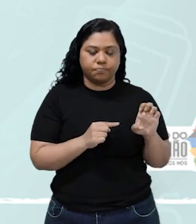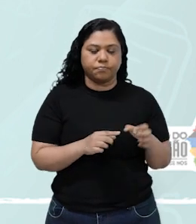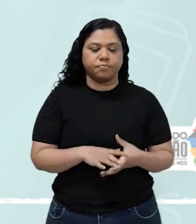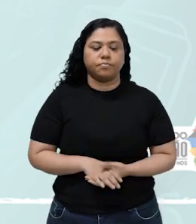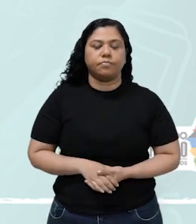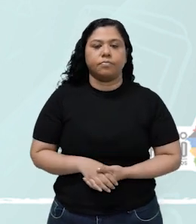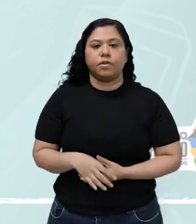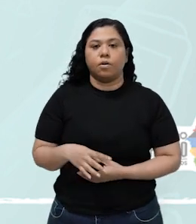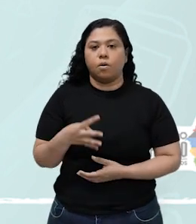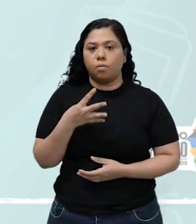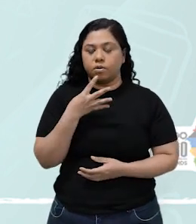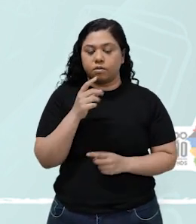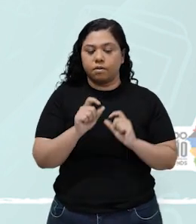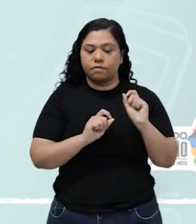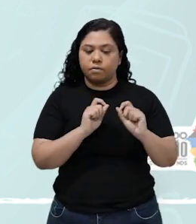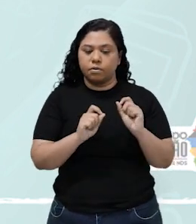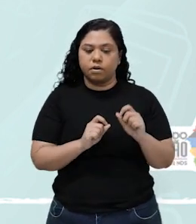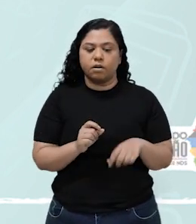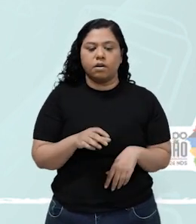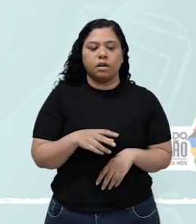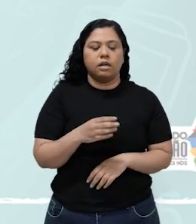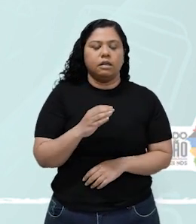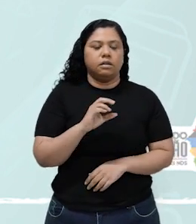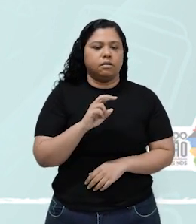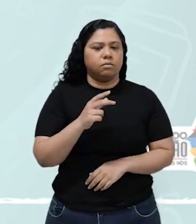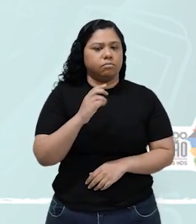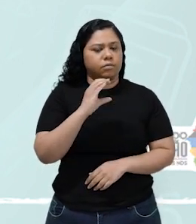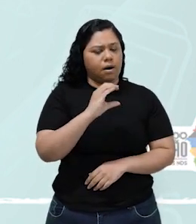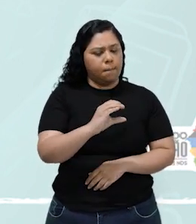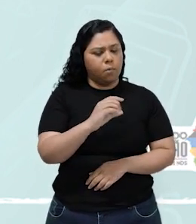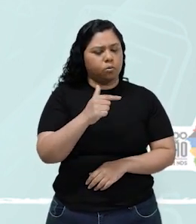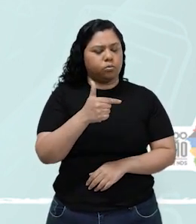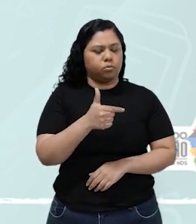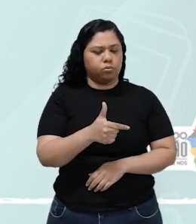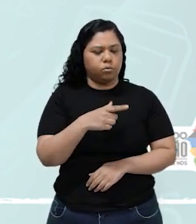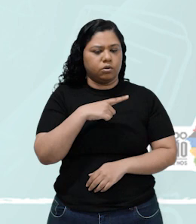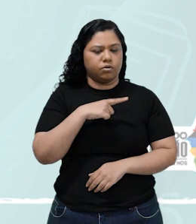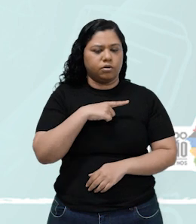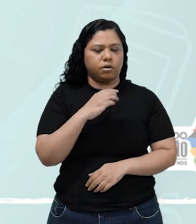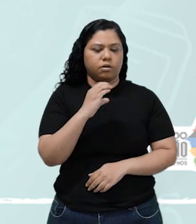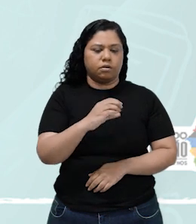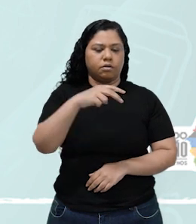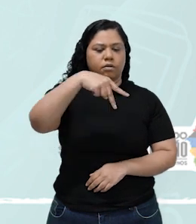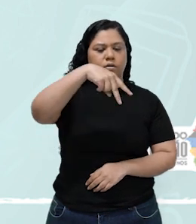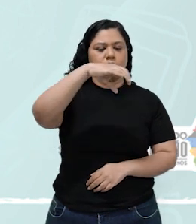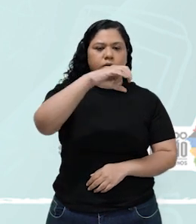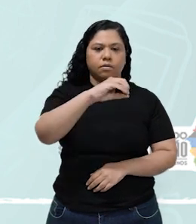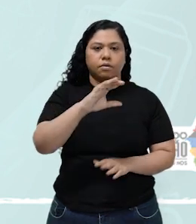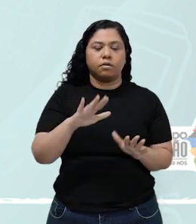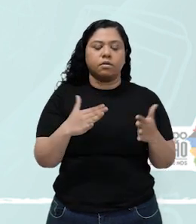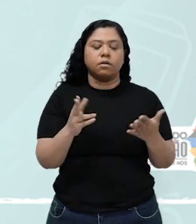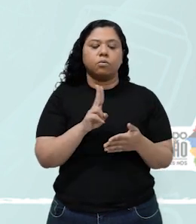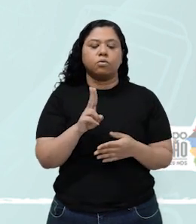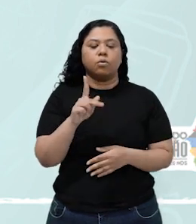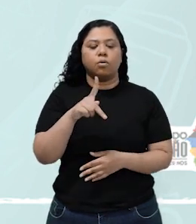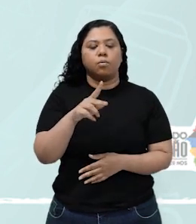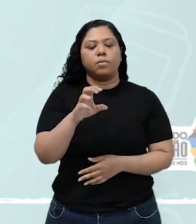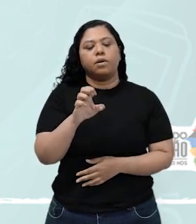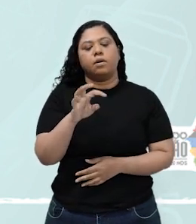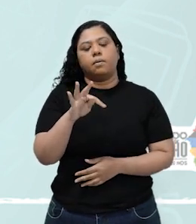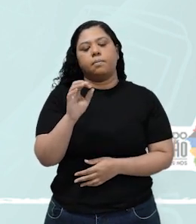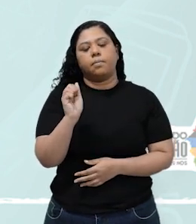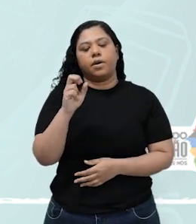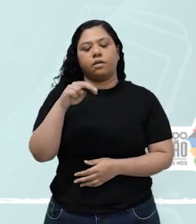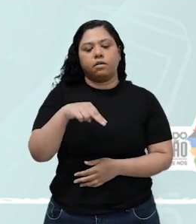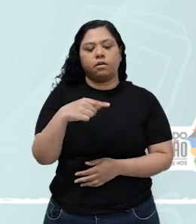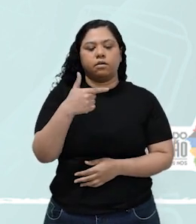E observo que no carbono 2 eu tenho a carbonila. Então, vai ficar pentan 2-ona.